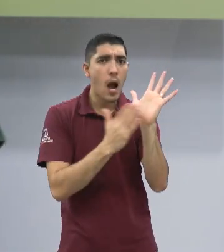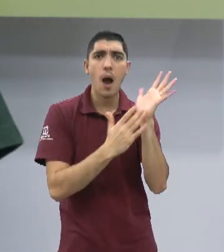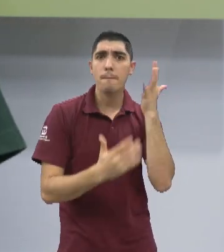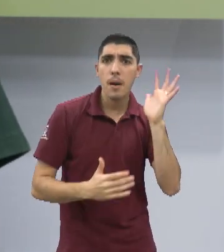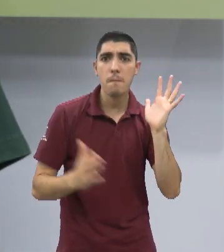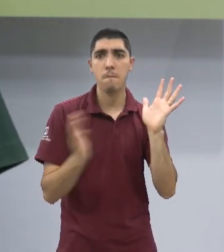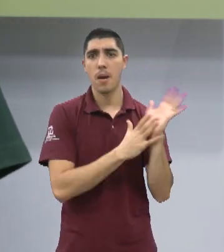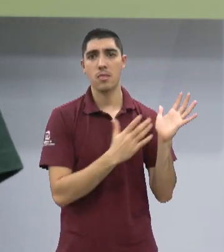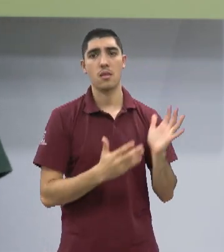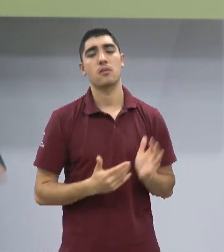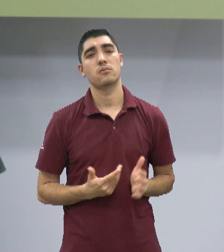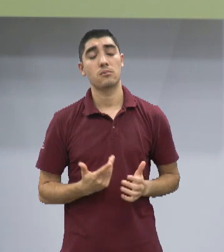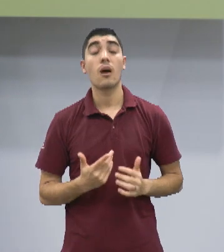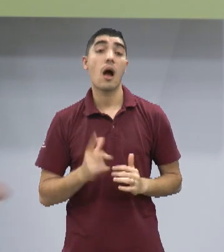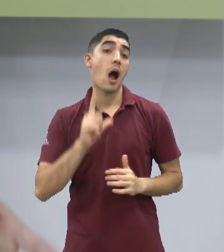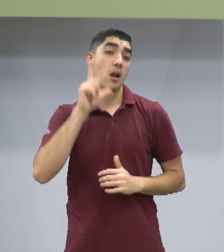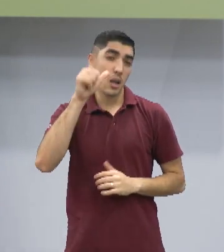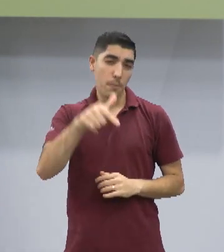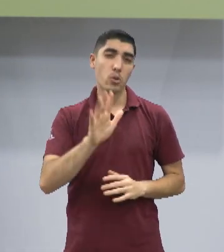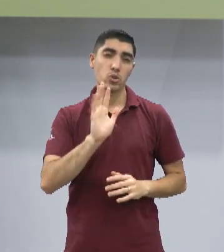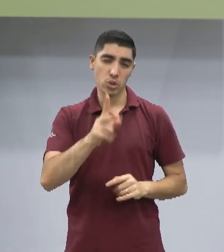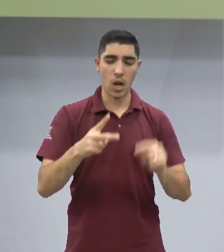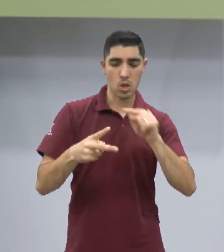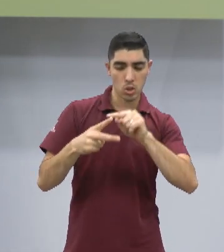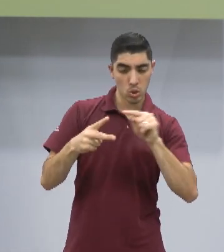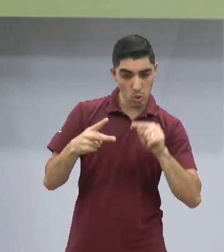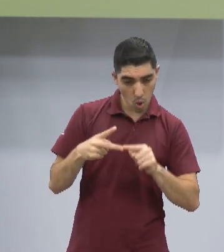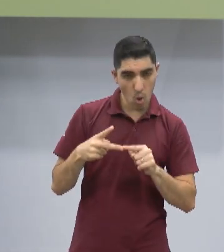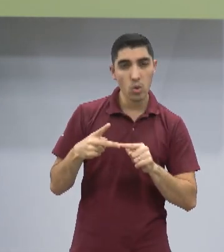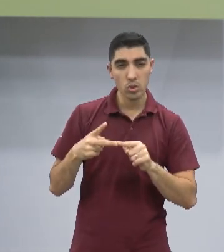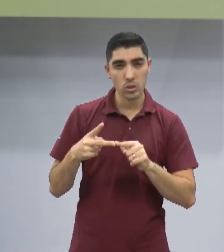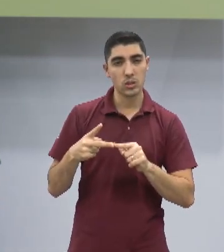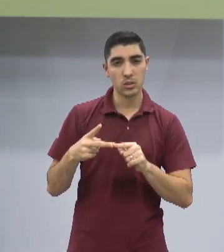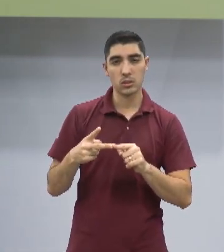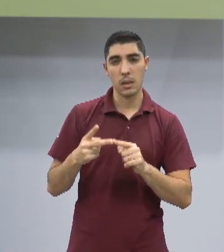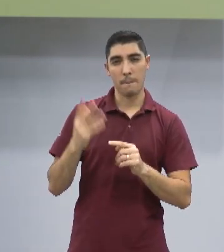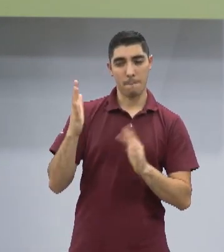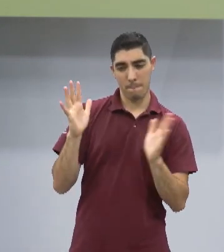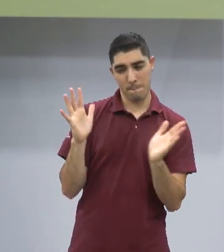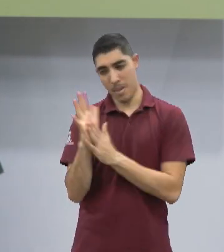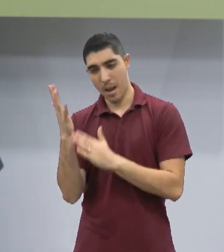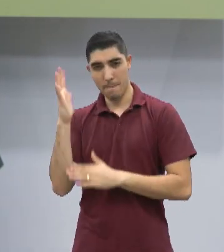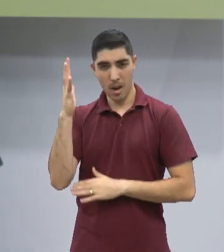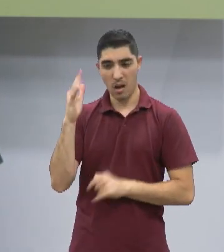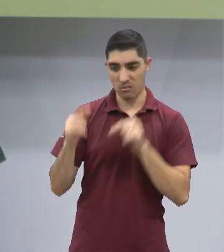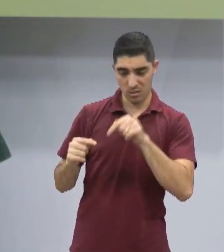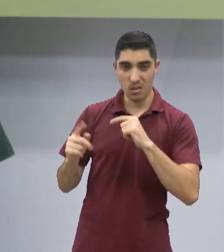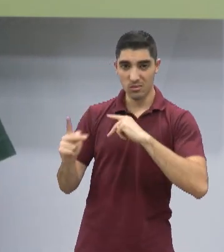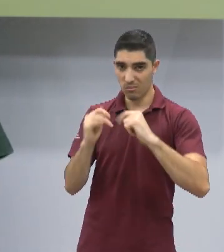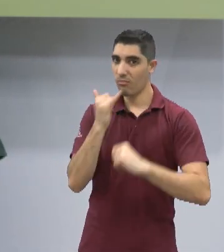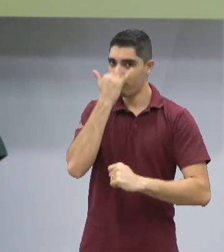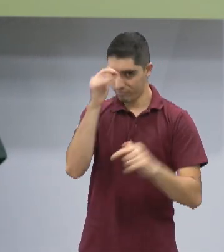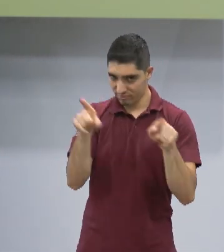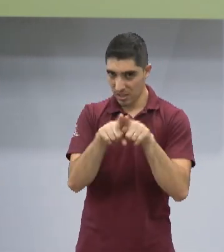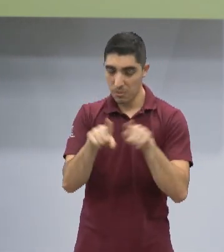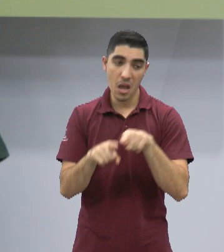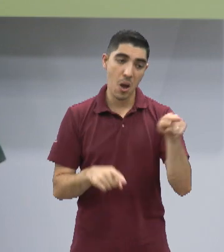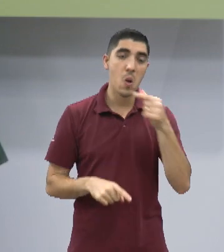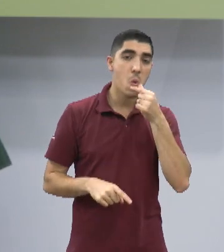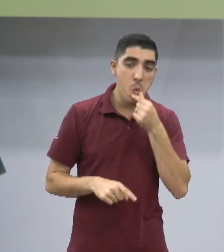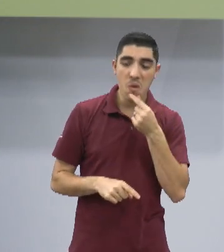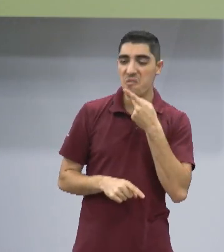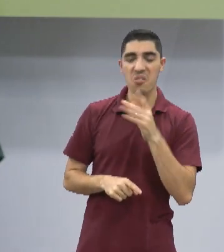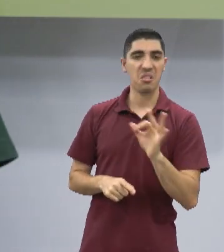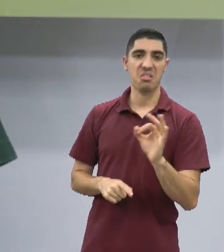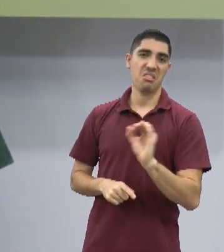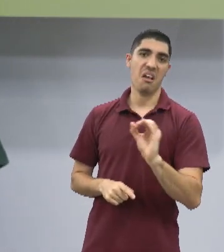teve um outro toque de mão aí a favor do Umuarama, né? Seria um toque de mão do jogador de São José, mas não era um lance